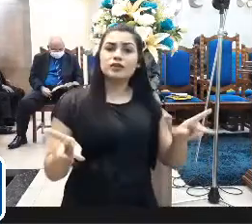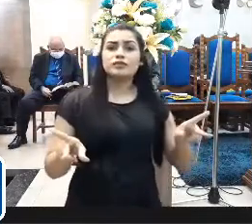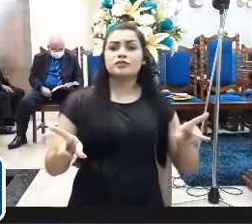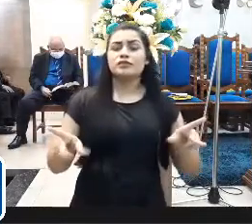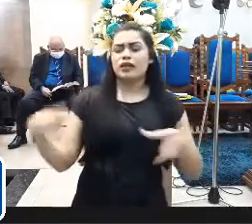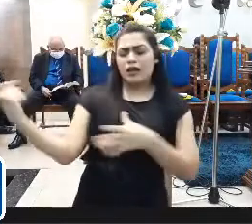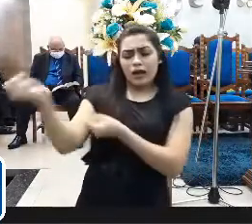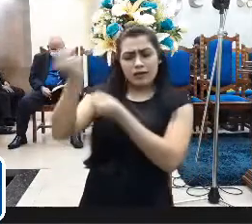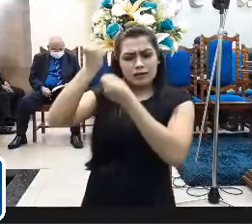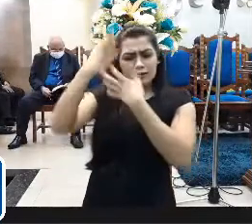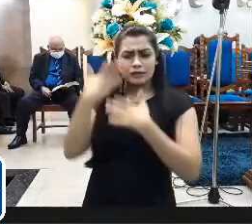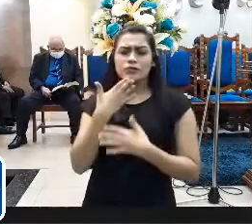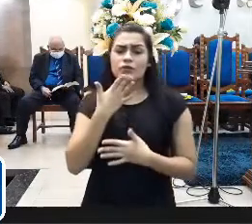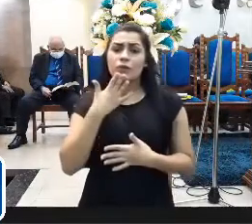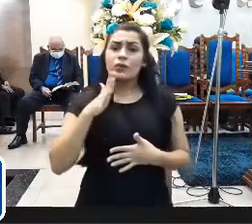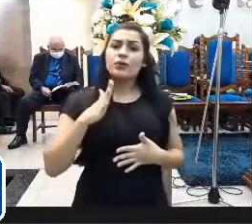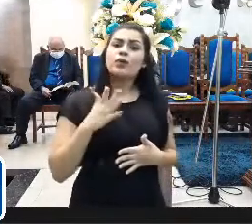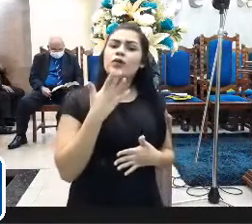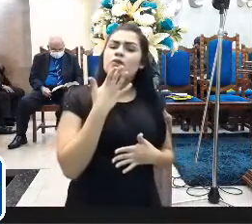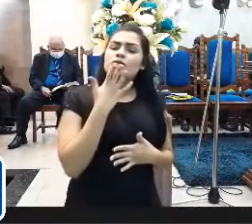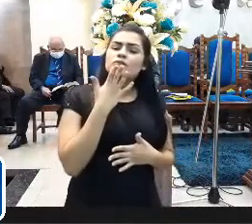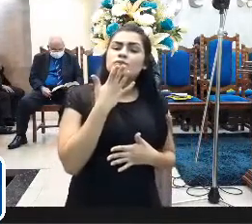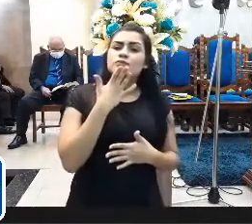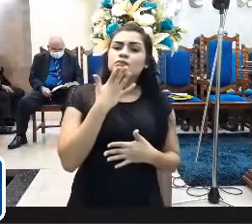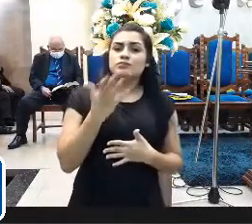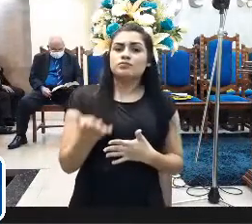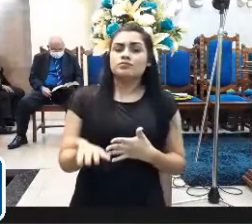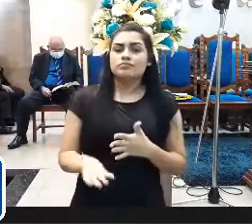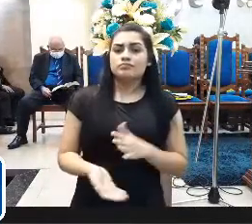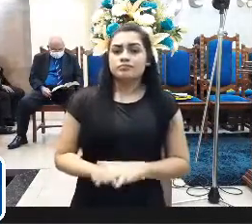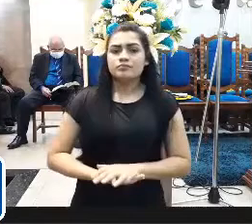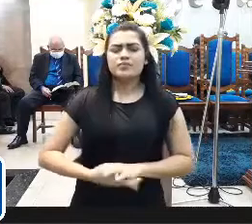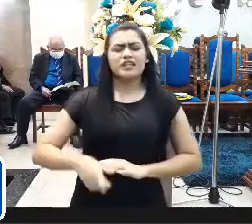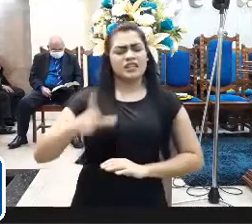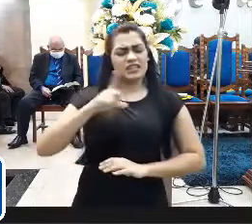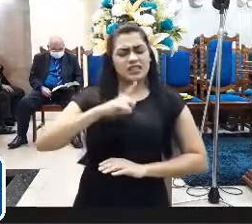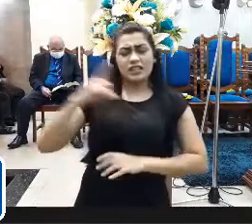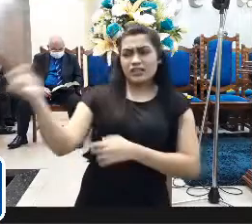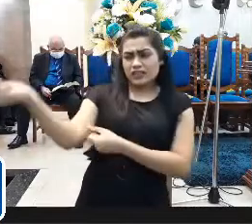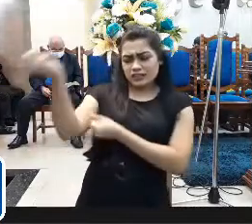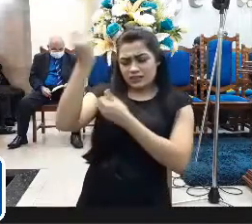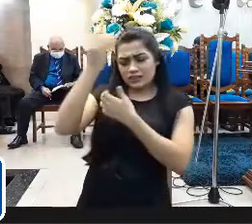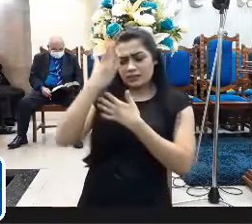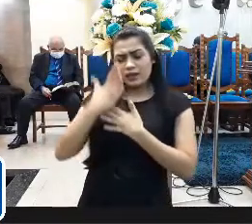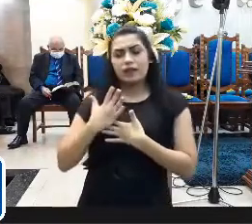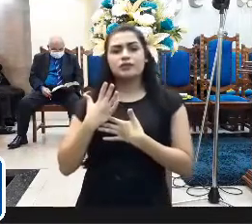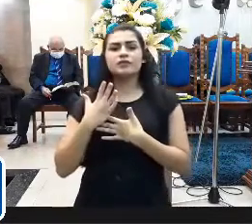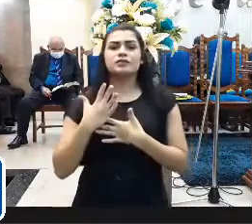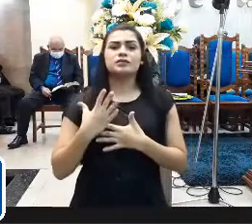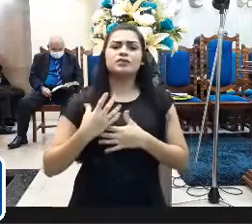várias cores de acordo com a cor que você está passando. Tem graça para você.